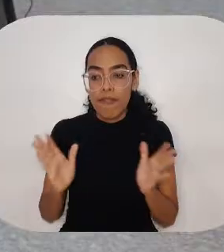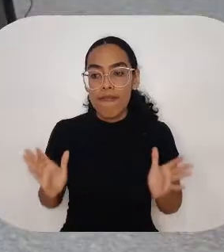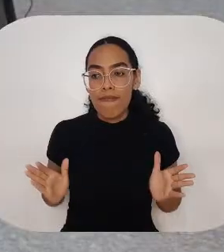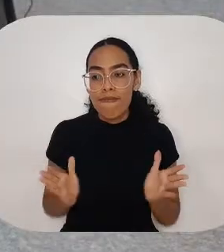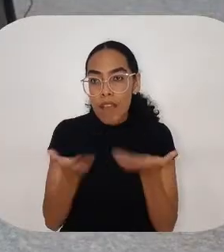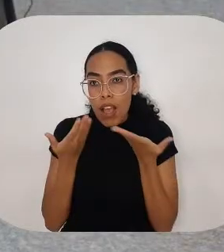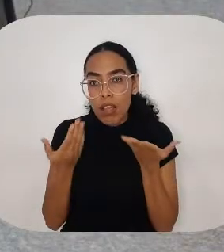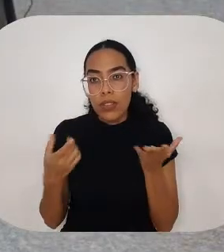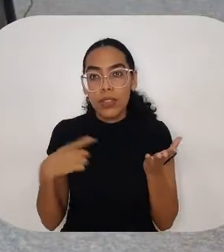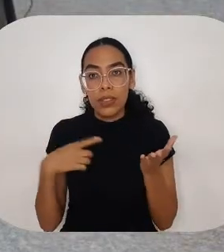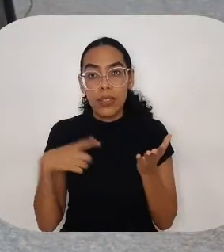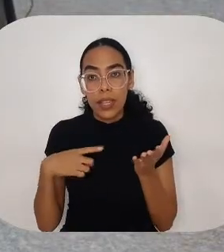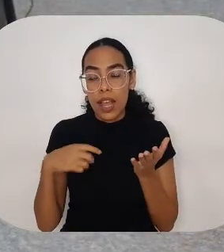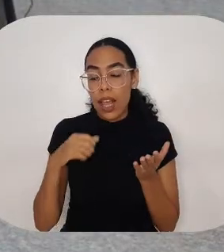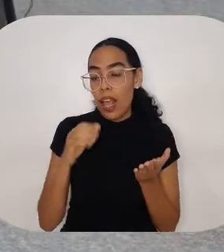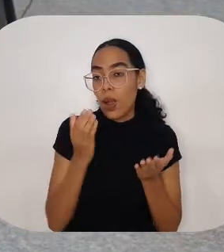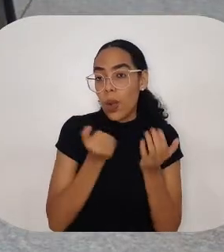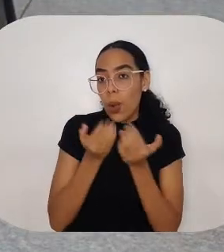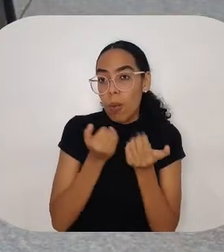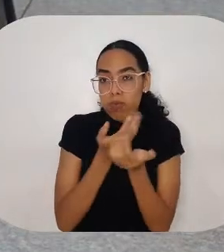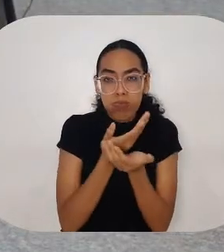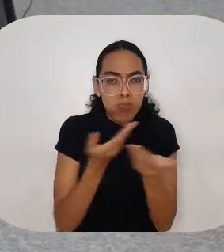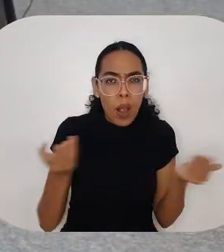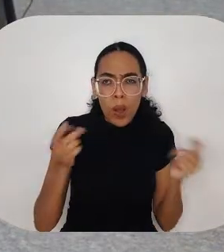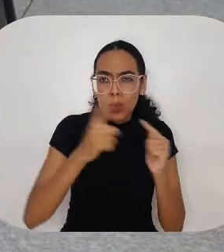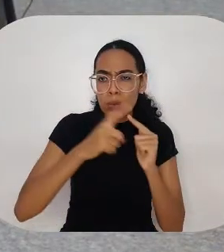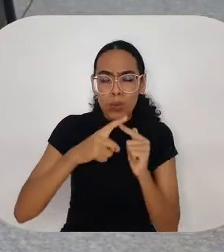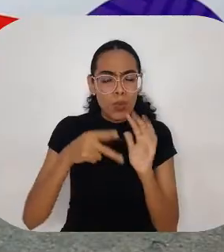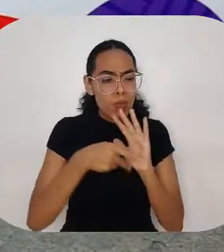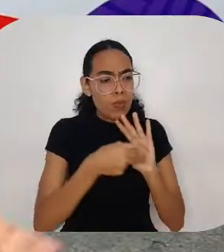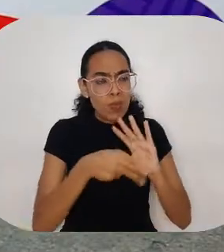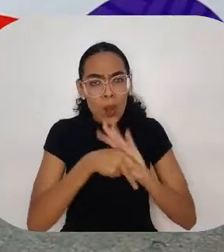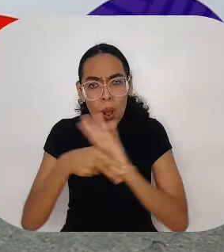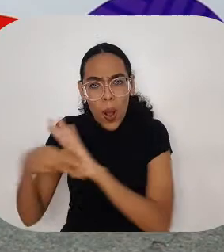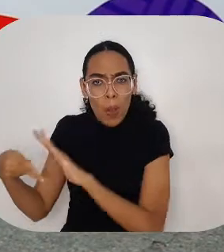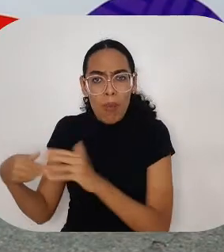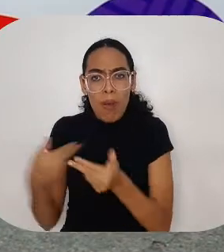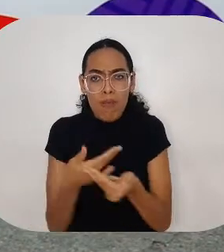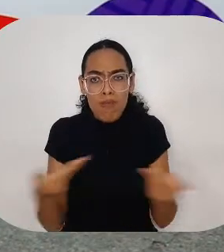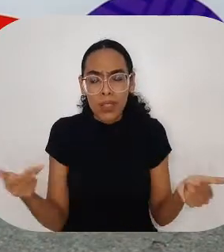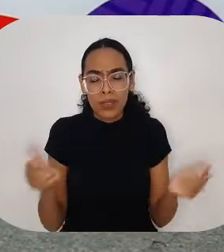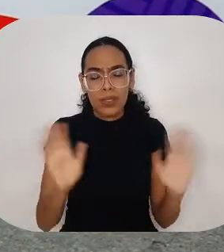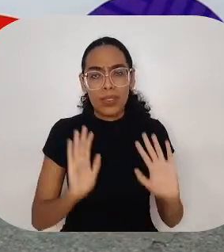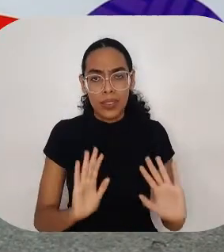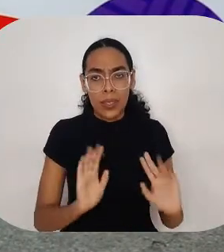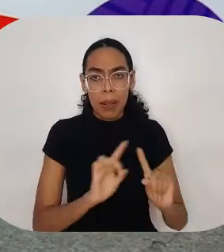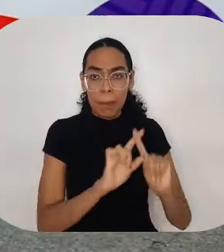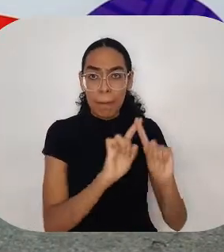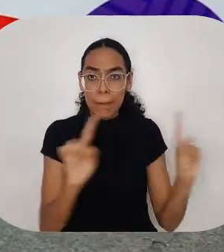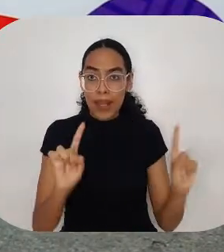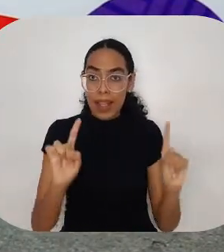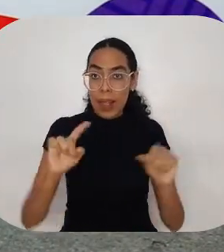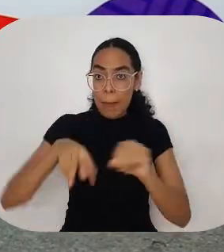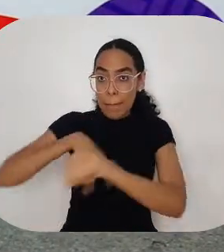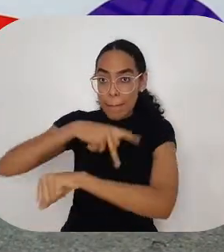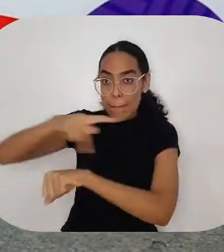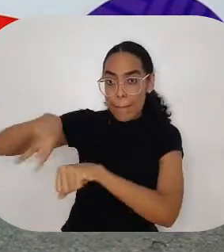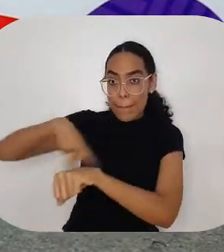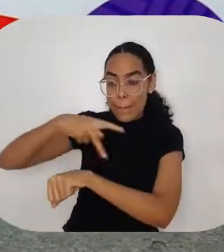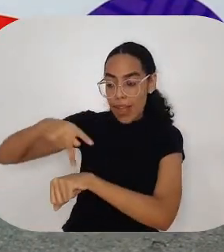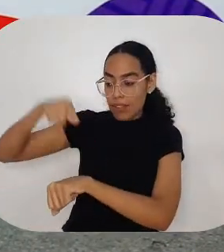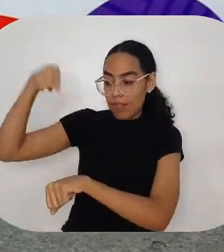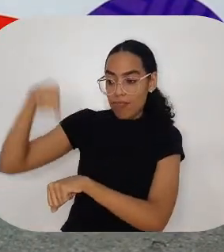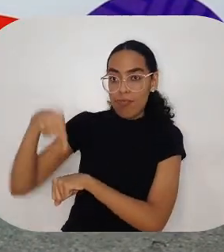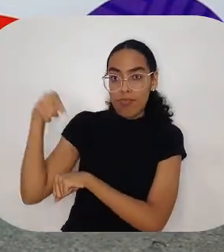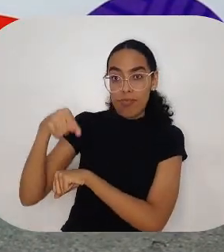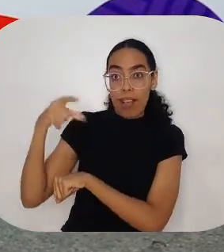festança. Tem a luá, tem pé de moleque, tem bolo de milho, mas no meio da cidade fica o